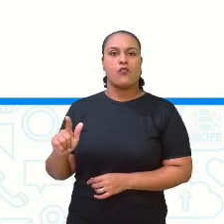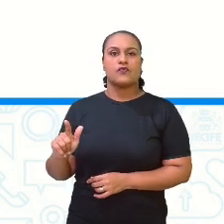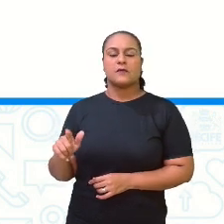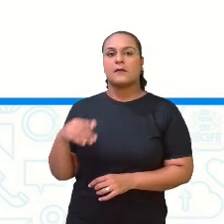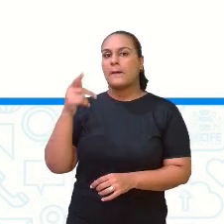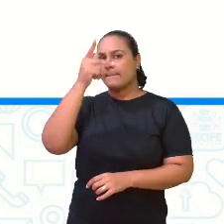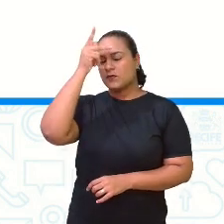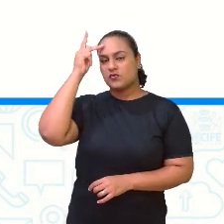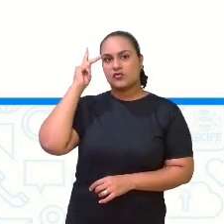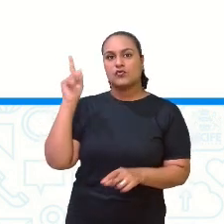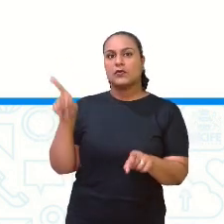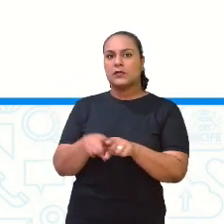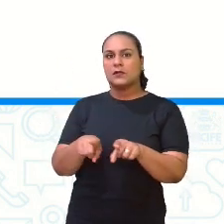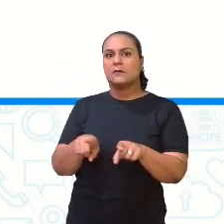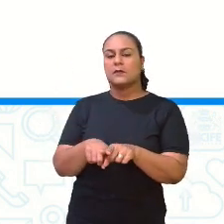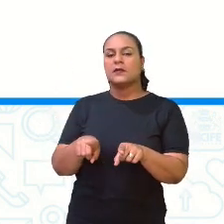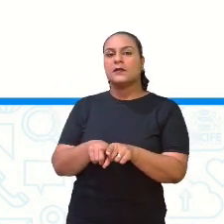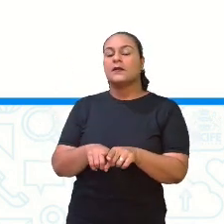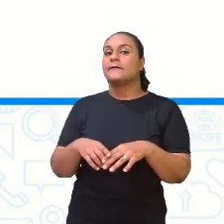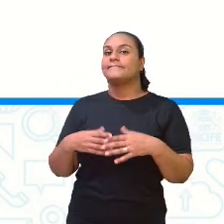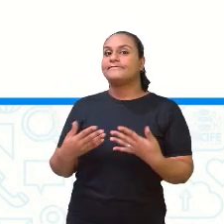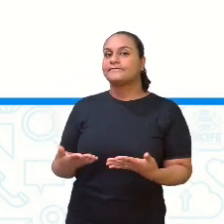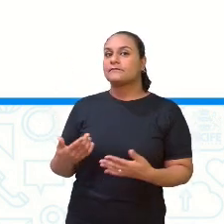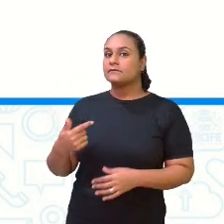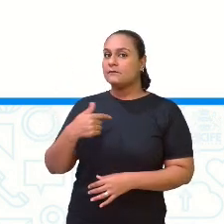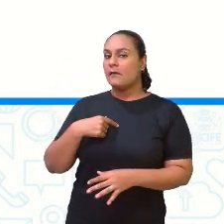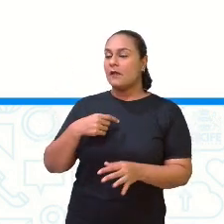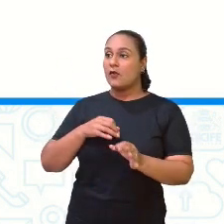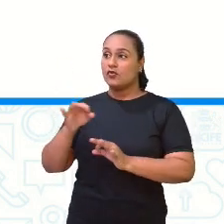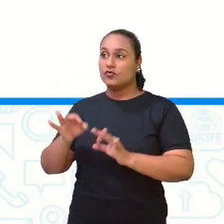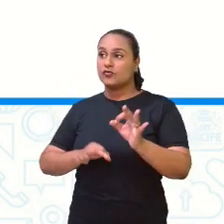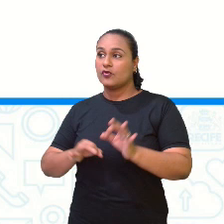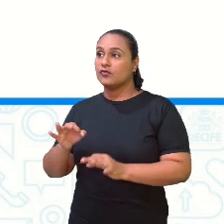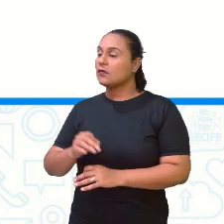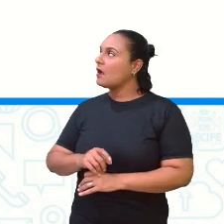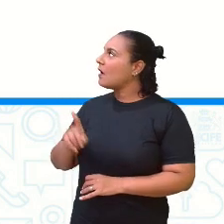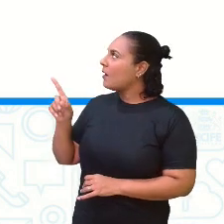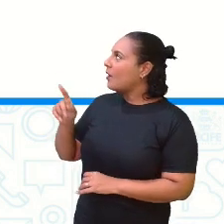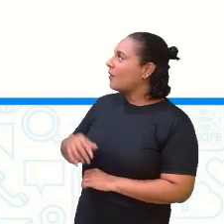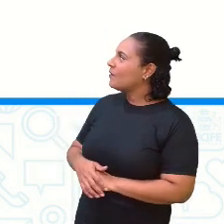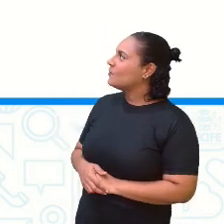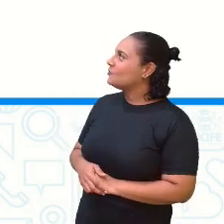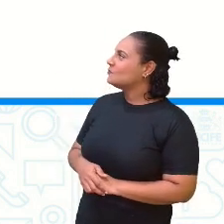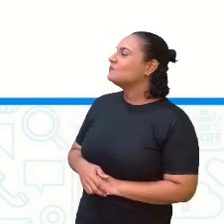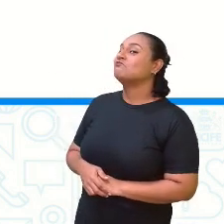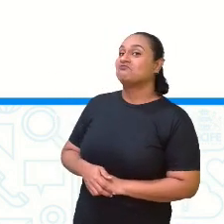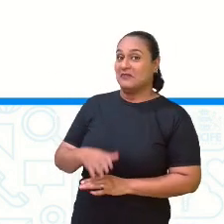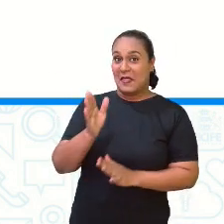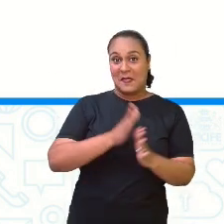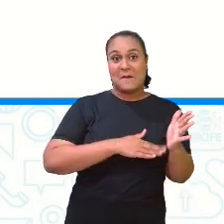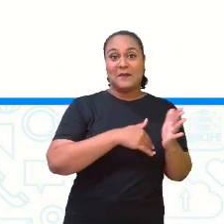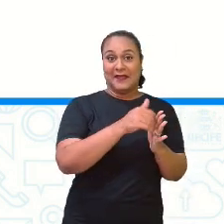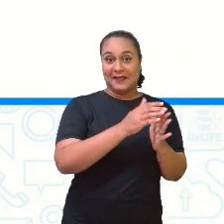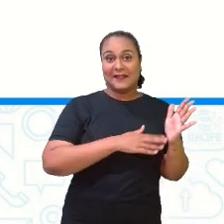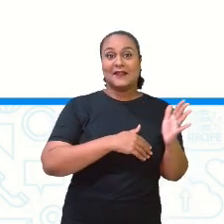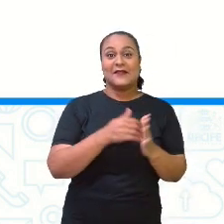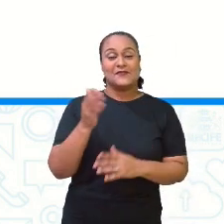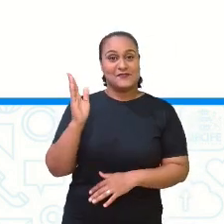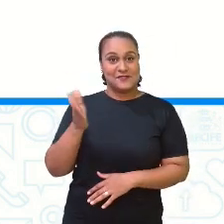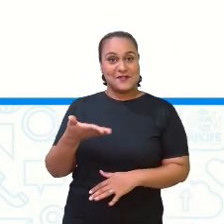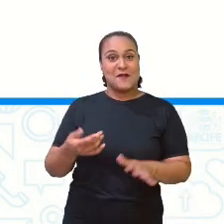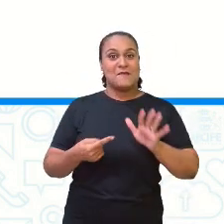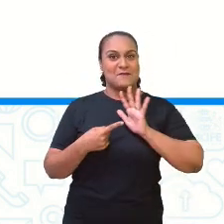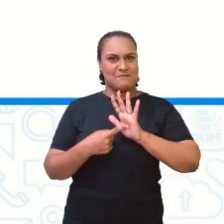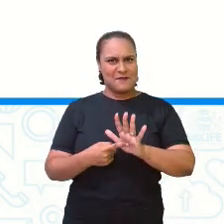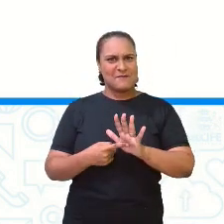de arte com a sua família. Olha, eu aí já estou elaborando, o meu avatar já está elaborando a sua obra de arte para mostrar aqui na